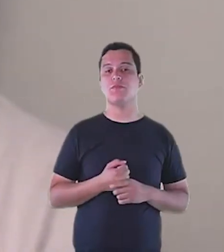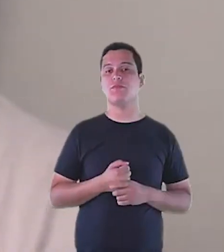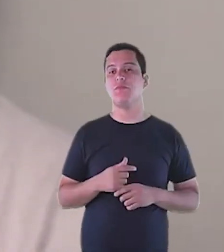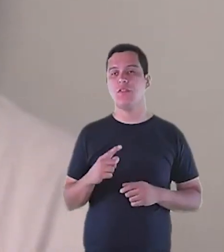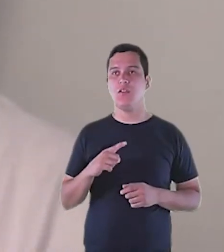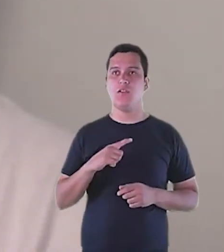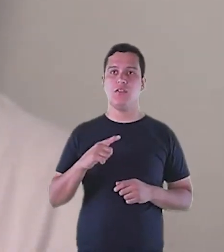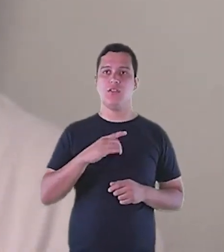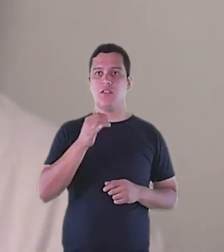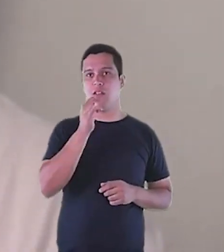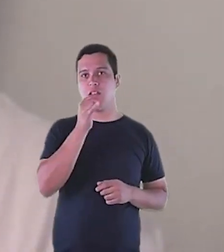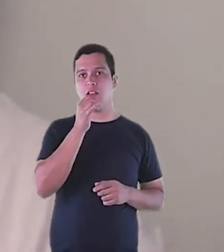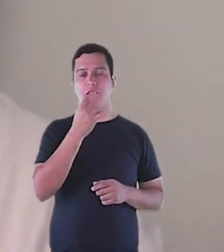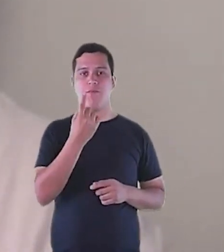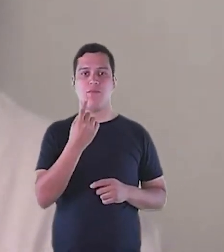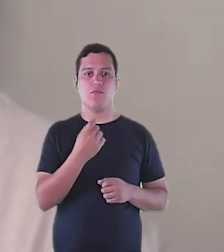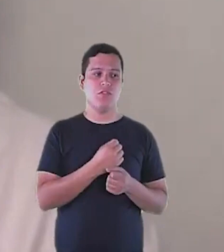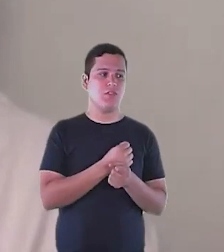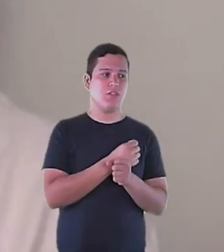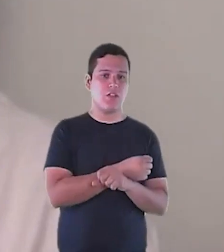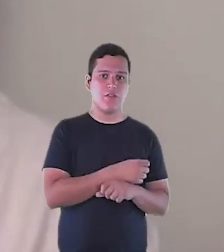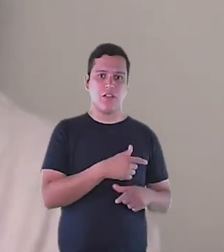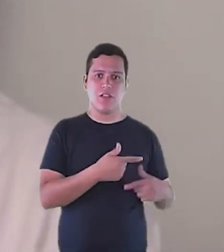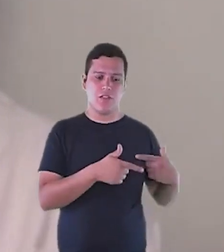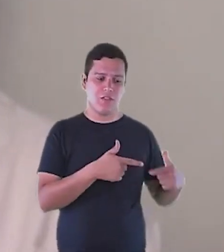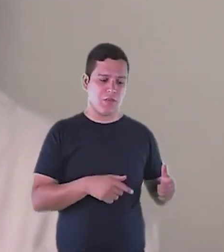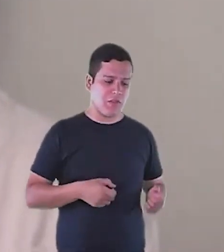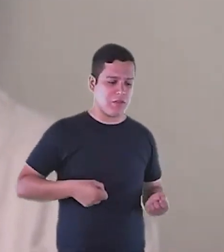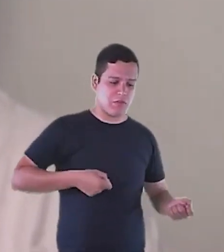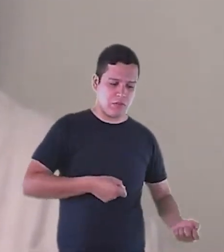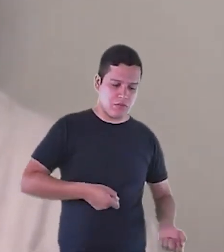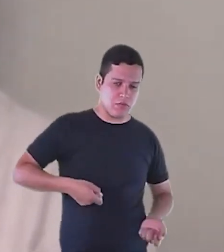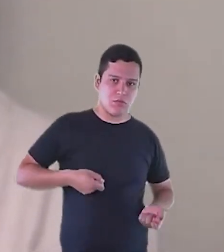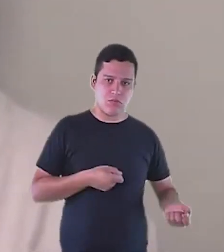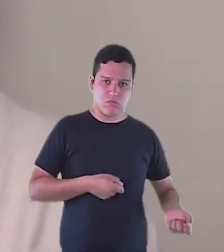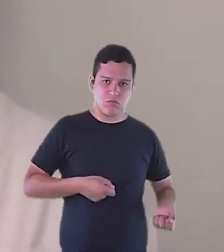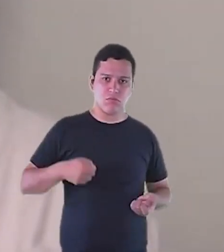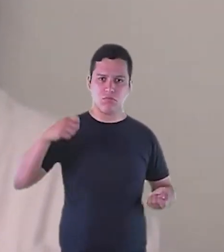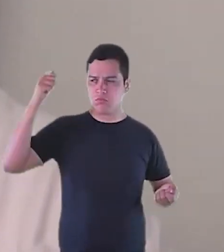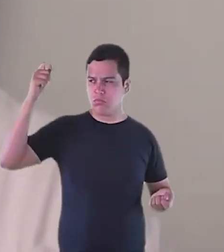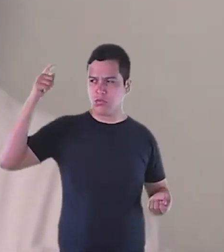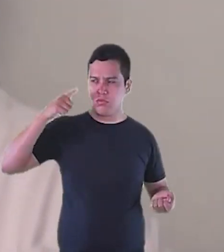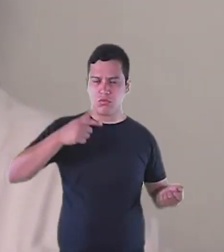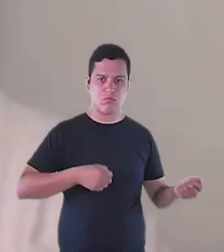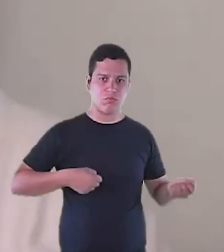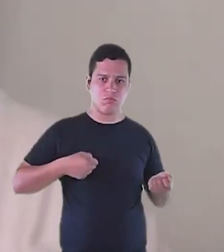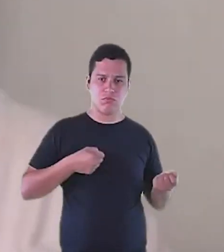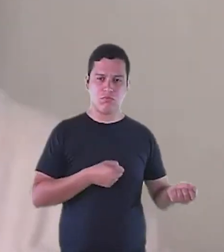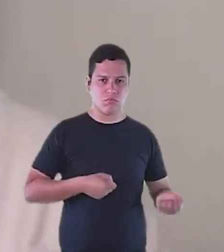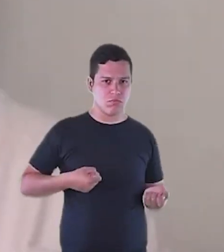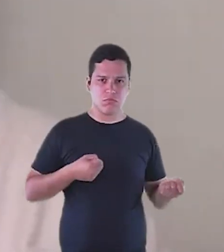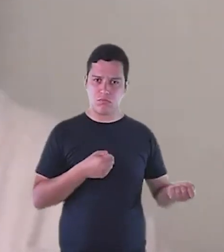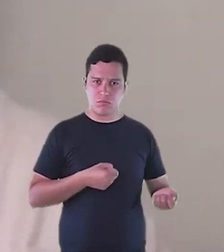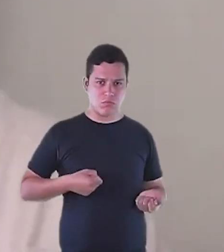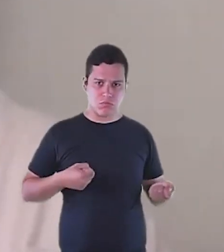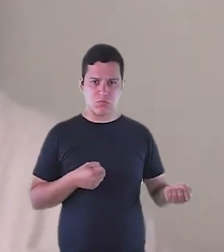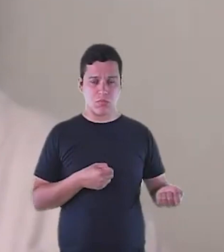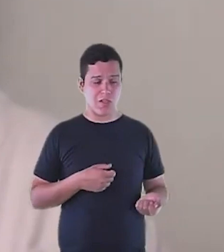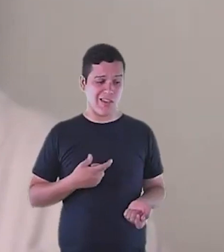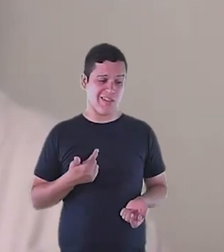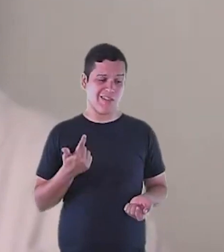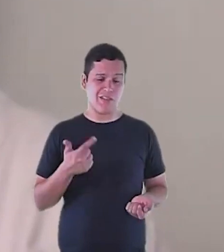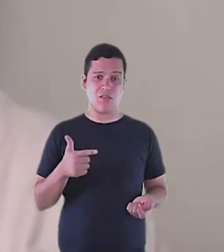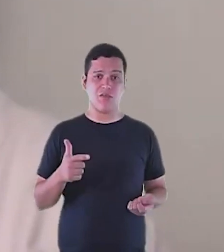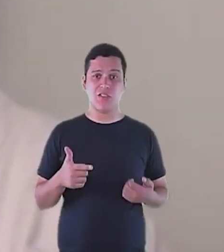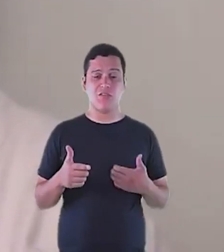por exemplo, o escravo que trabalhava na lavoura, de sol a sol, e que não tinha nenhuma